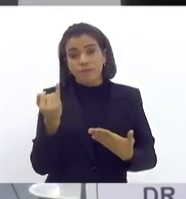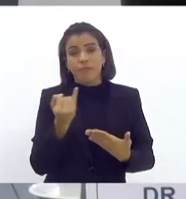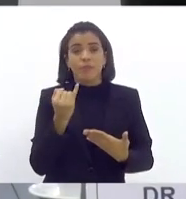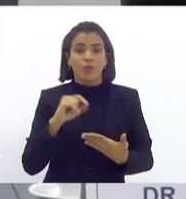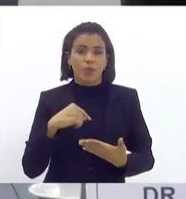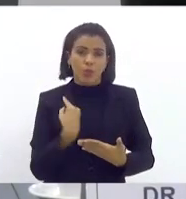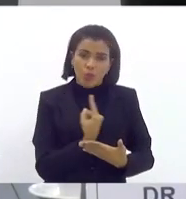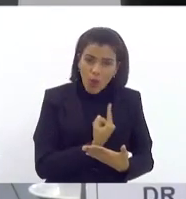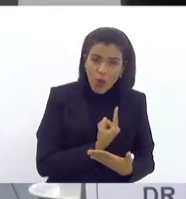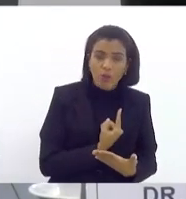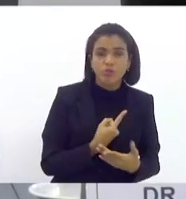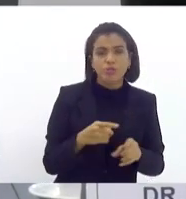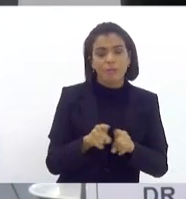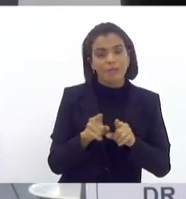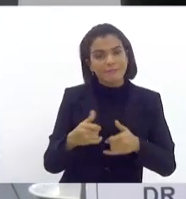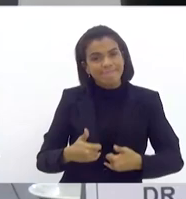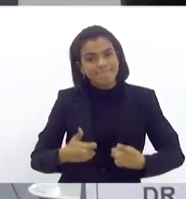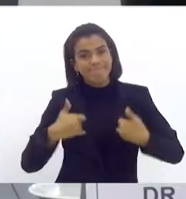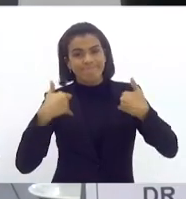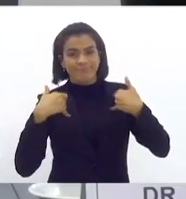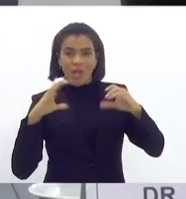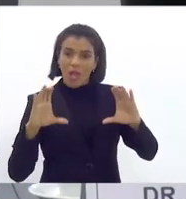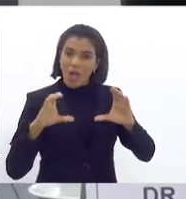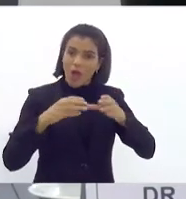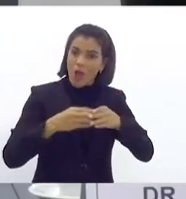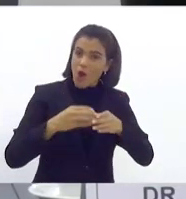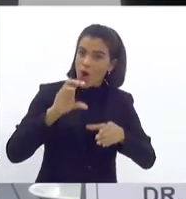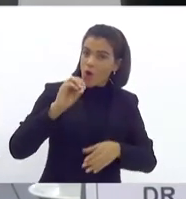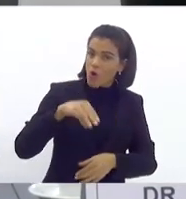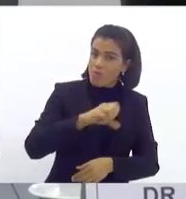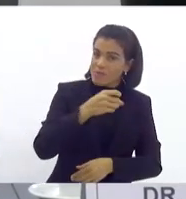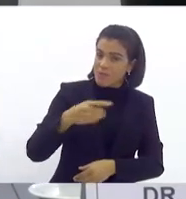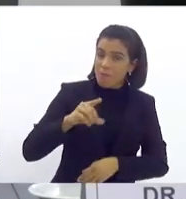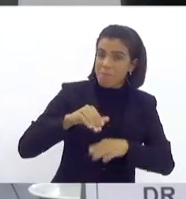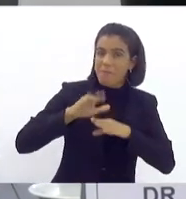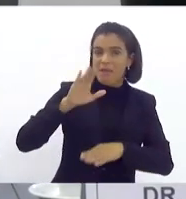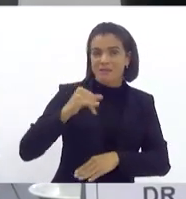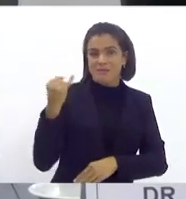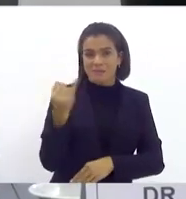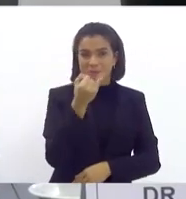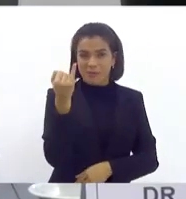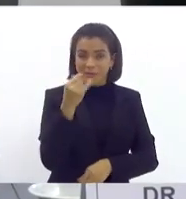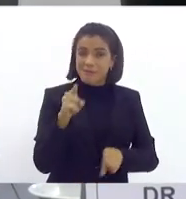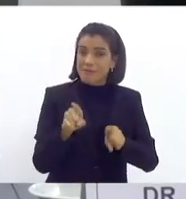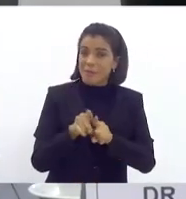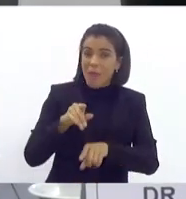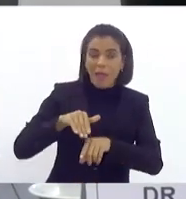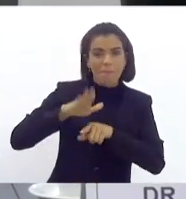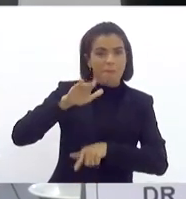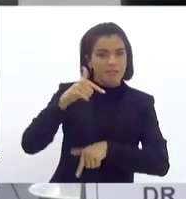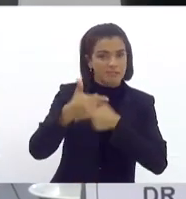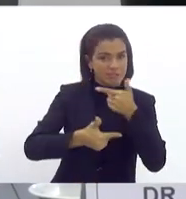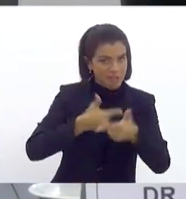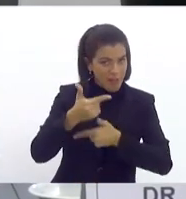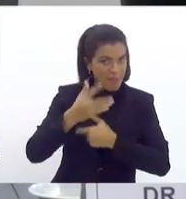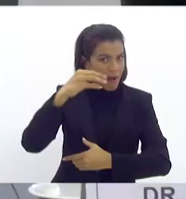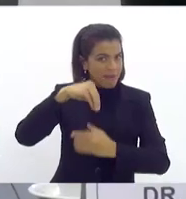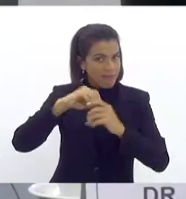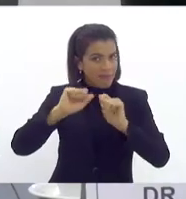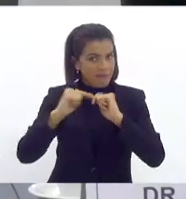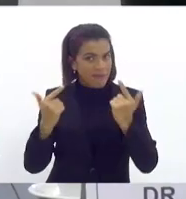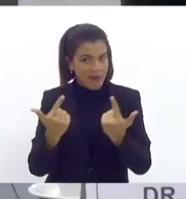nós possamos não só nos orgulhar de ser a comissão mais importante, dito por todos, mas também a mais produtiva da casa e